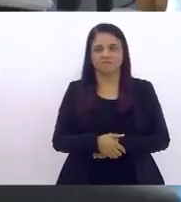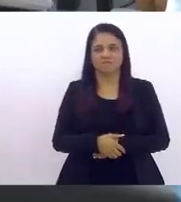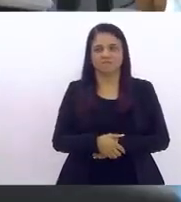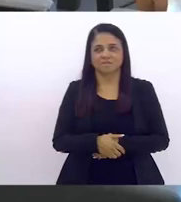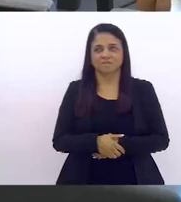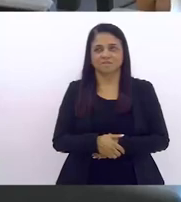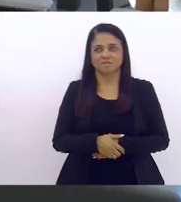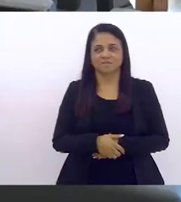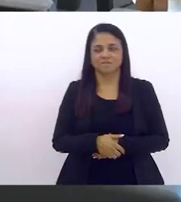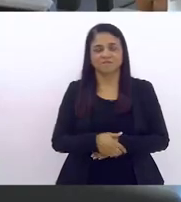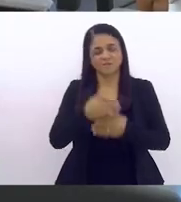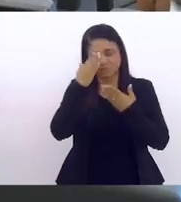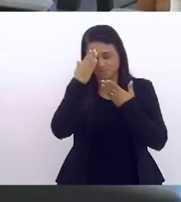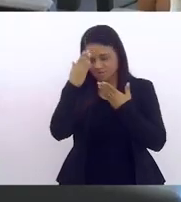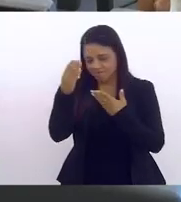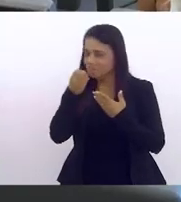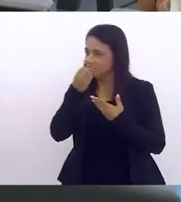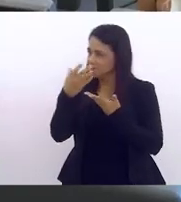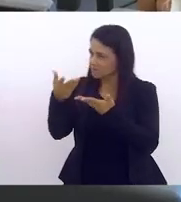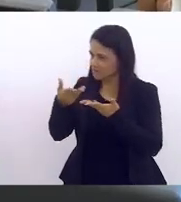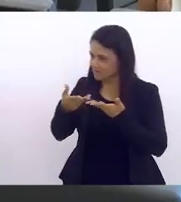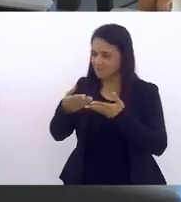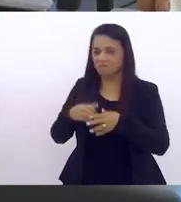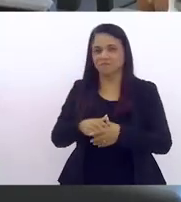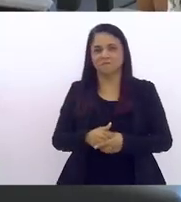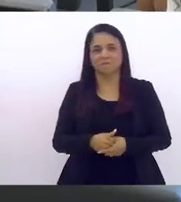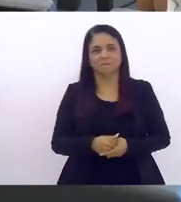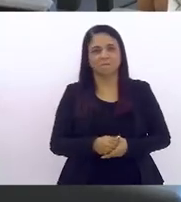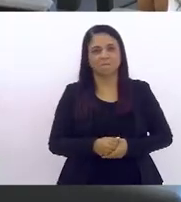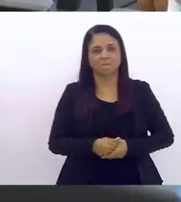Obrigado, bem-vinda.